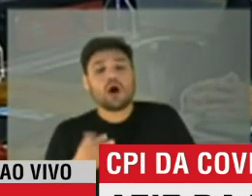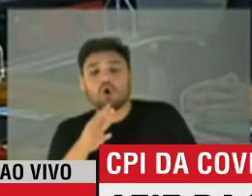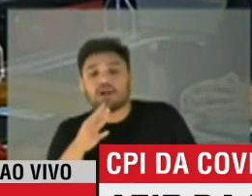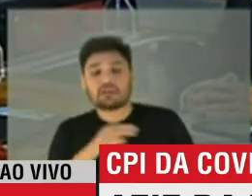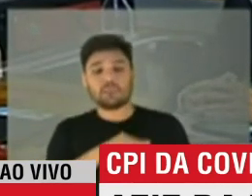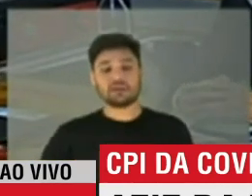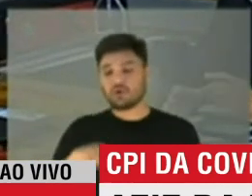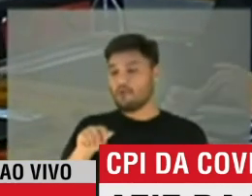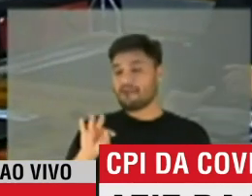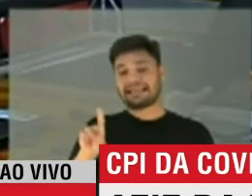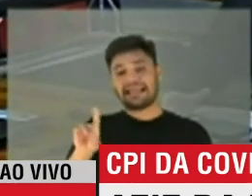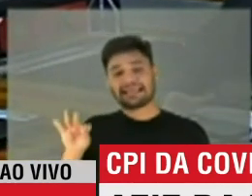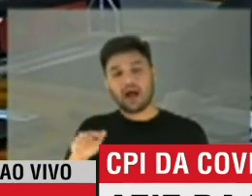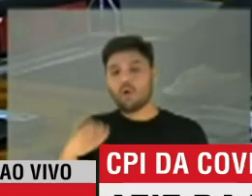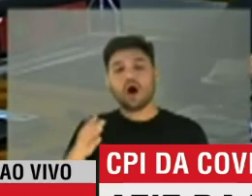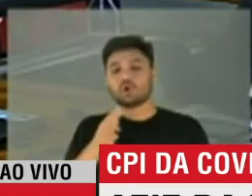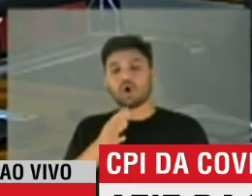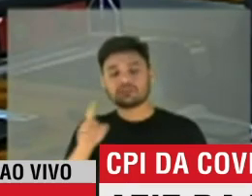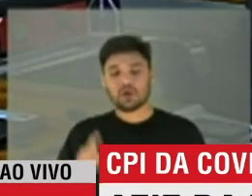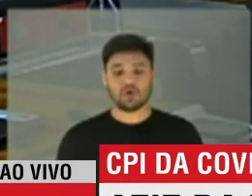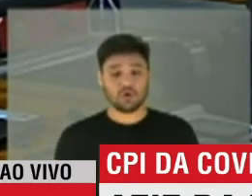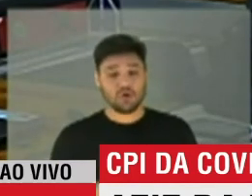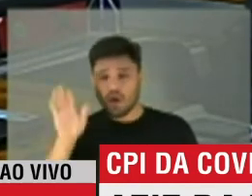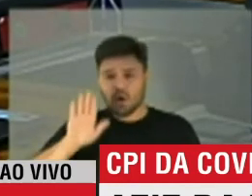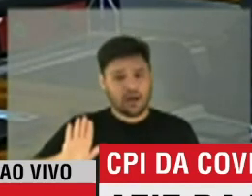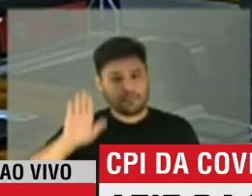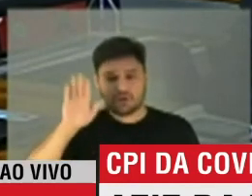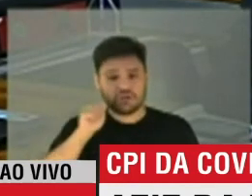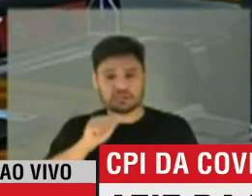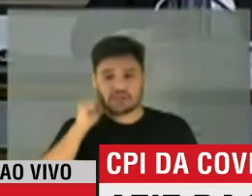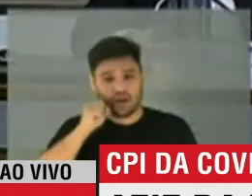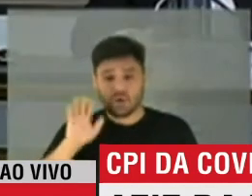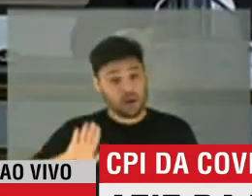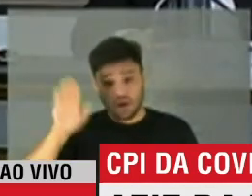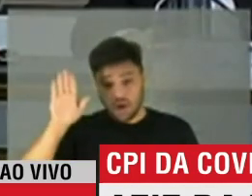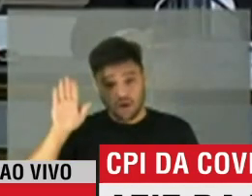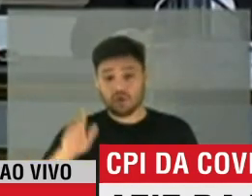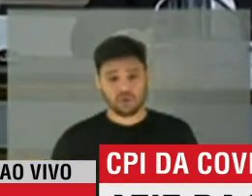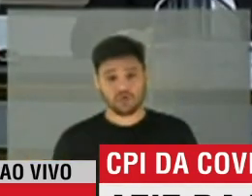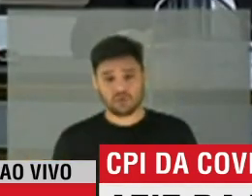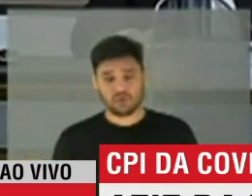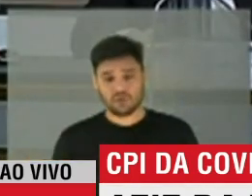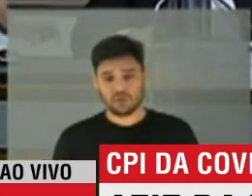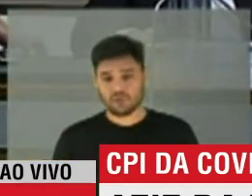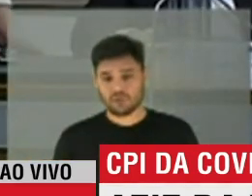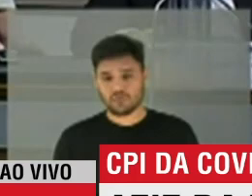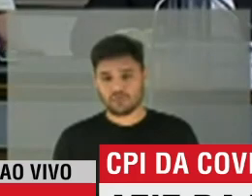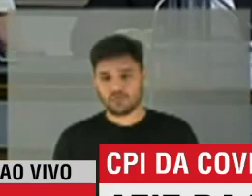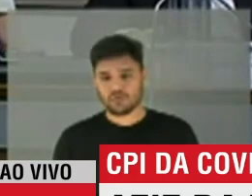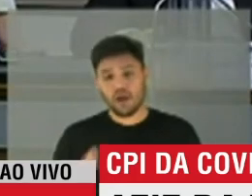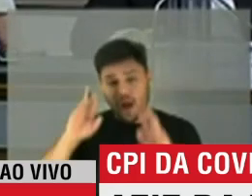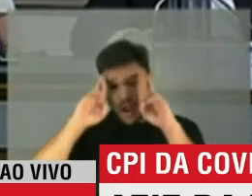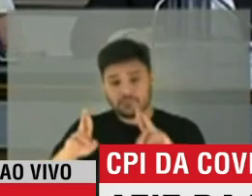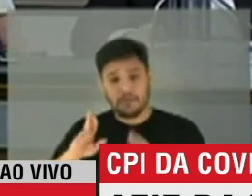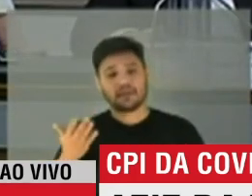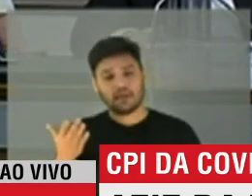Mandetta? Eu quero fazer uma questão pela ordem, desculpa, senador, eu preciso... Senhor presidente, eu peço que respeite